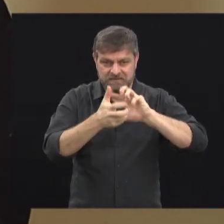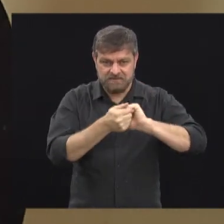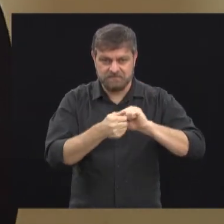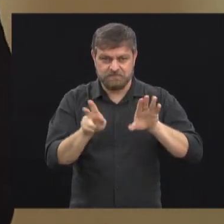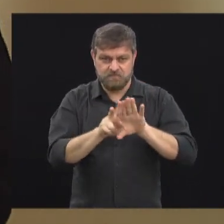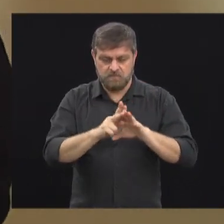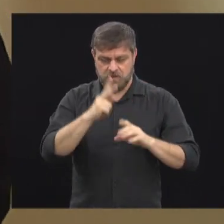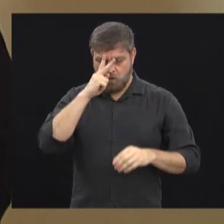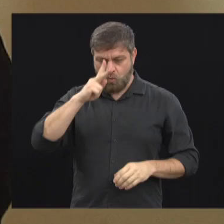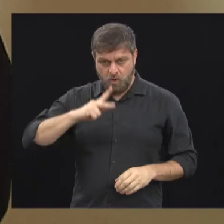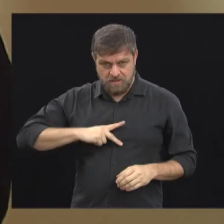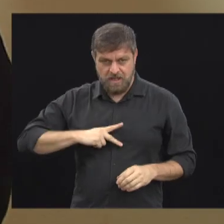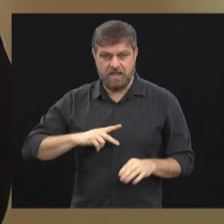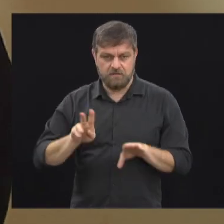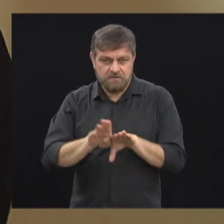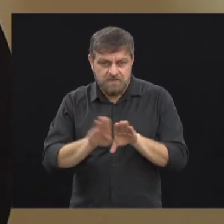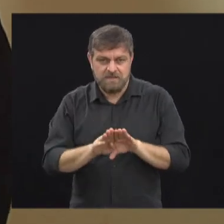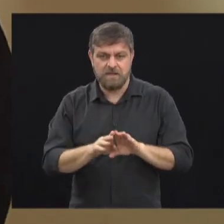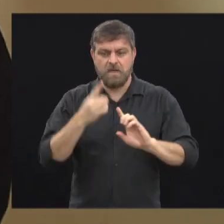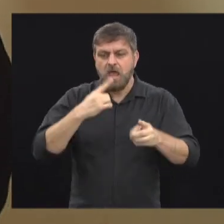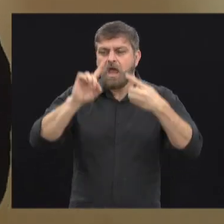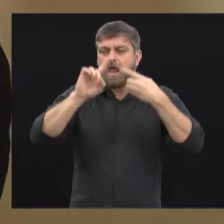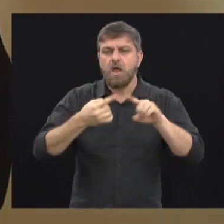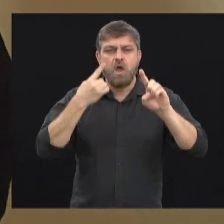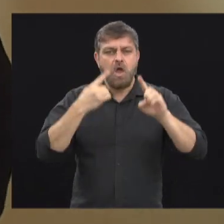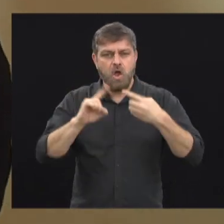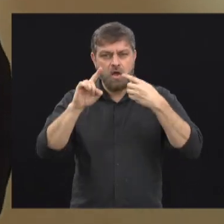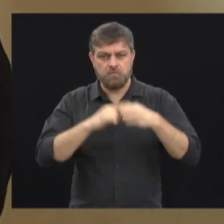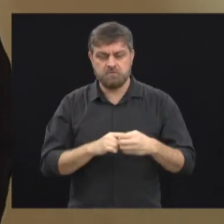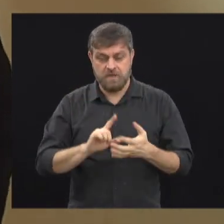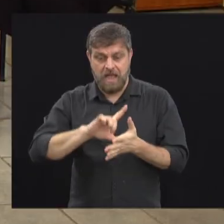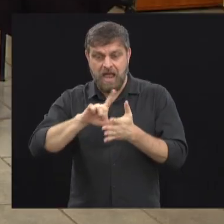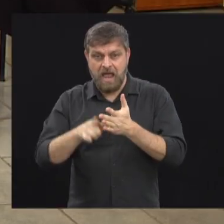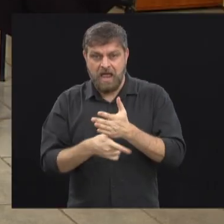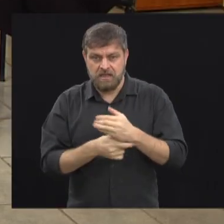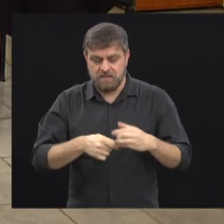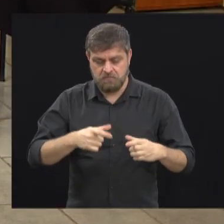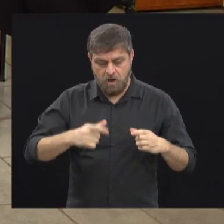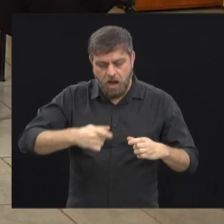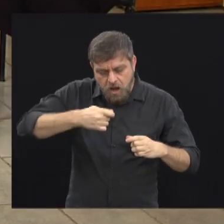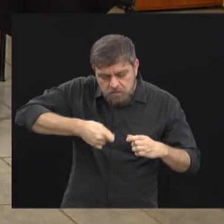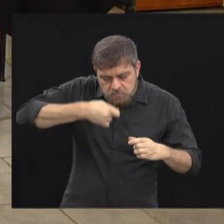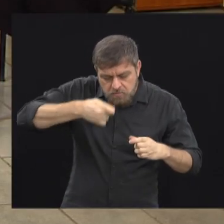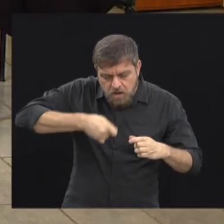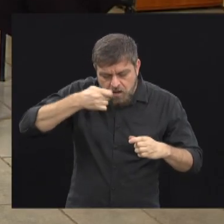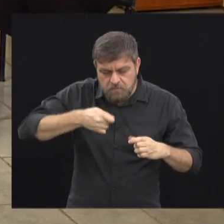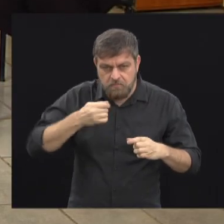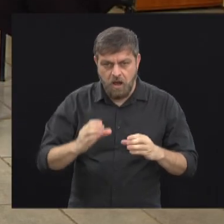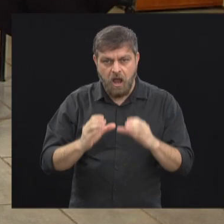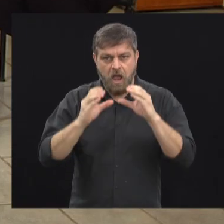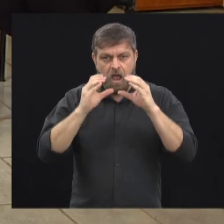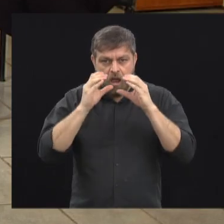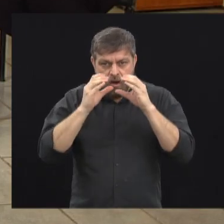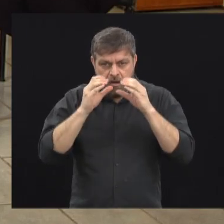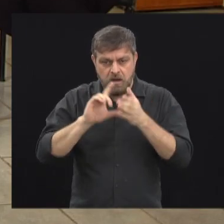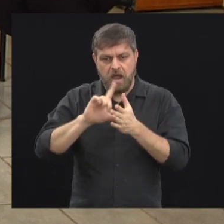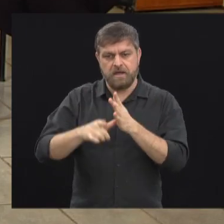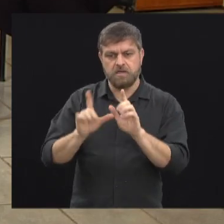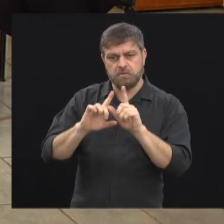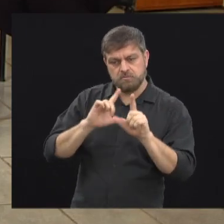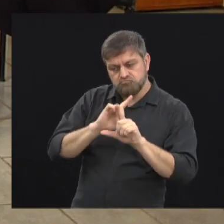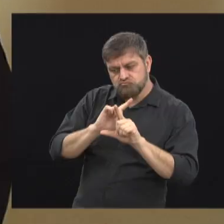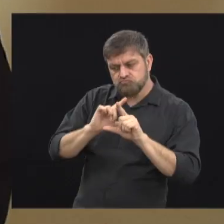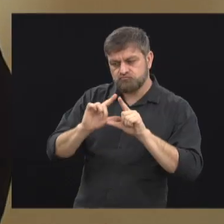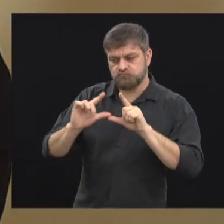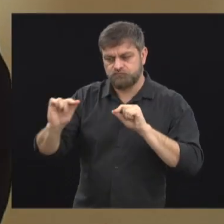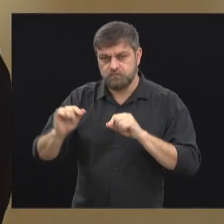de música, de ritmos. E almoçam e tomam um lanche, né? E aí eles vão para casa.